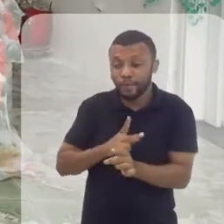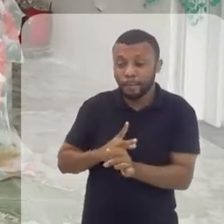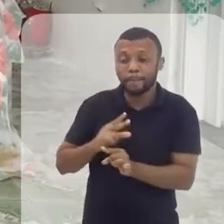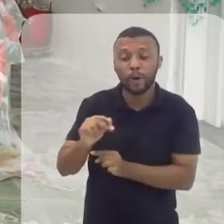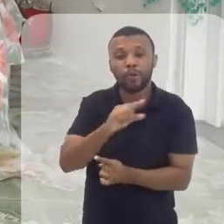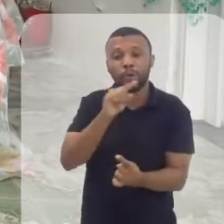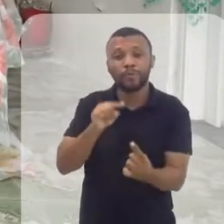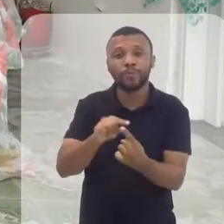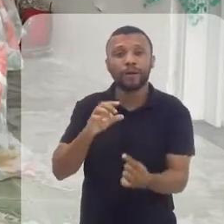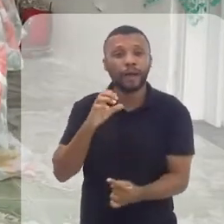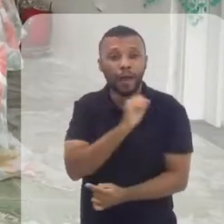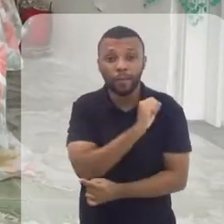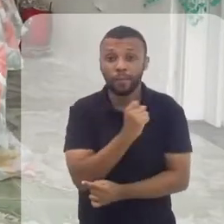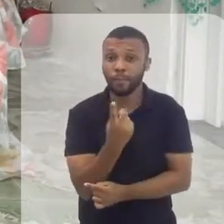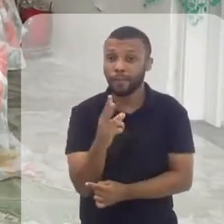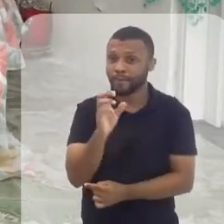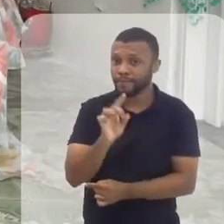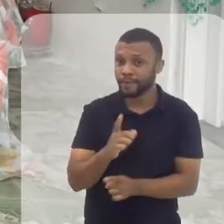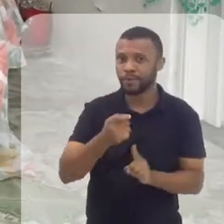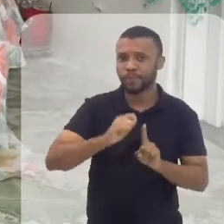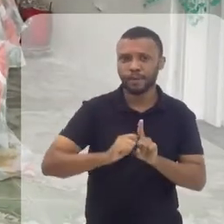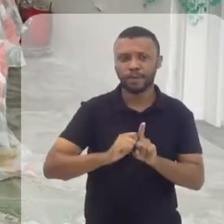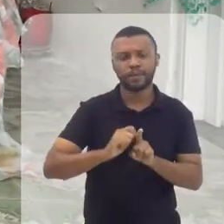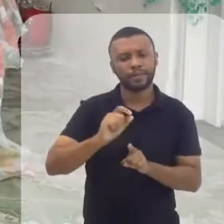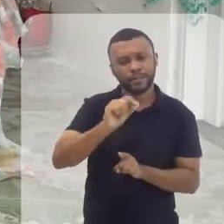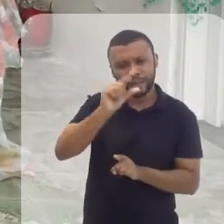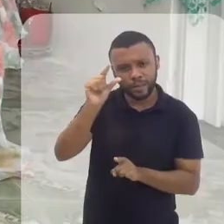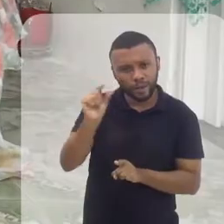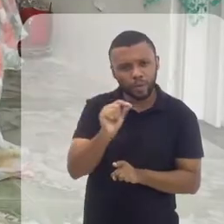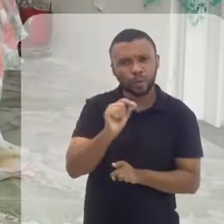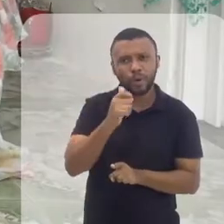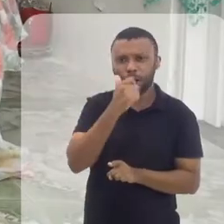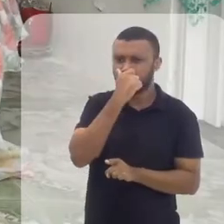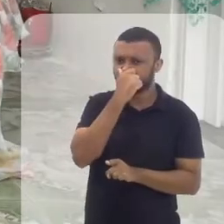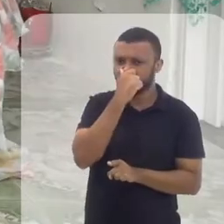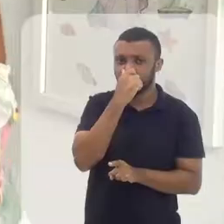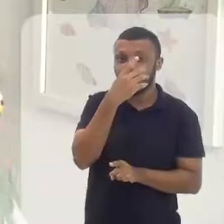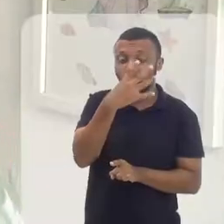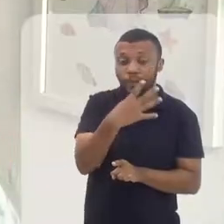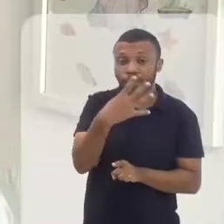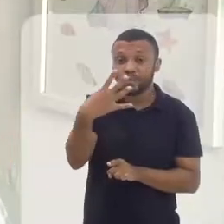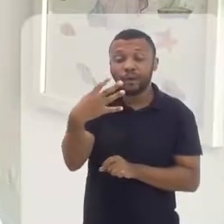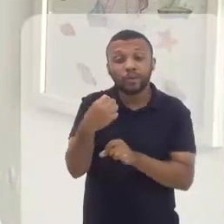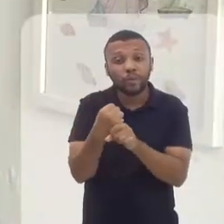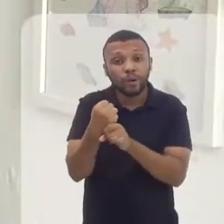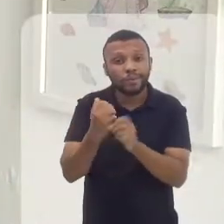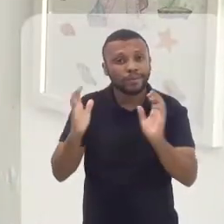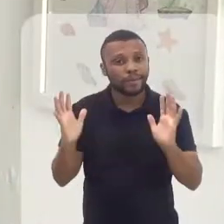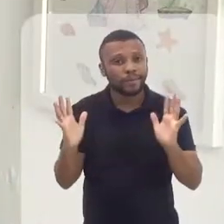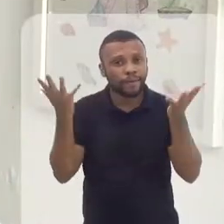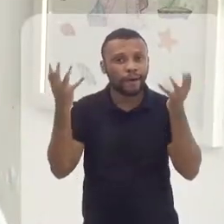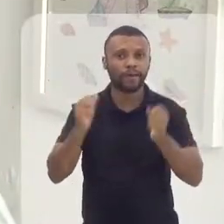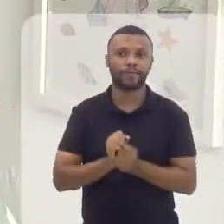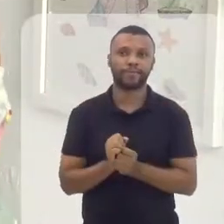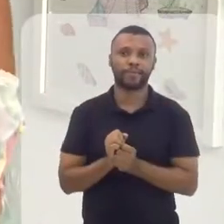mais rápido. Então, uma vez por mês, na lua cheia, nós fazemos a fogueira mística da lua cheia há 44